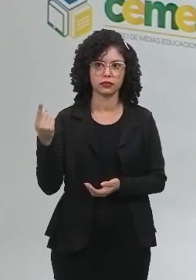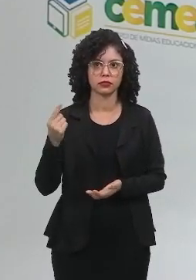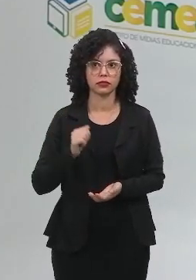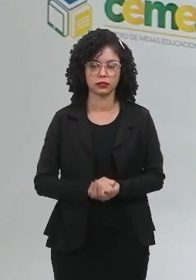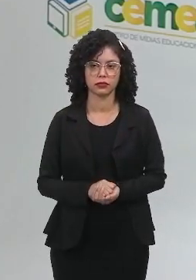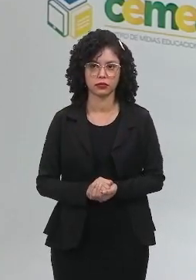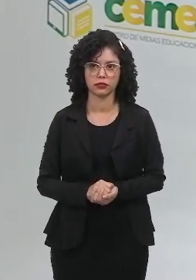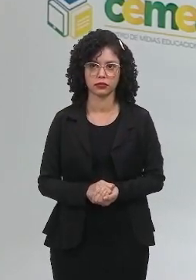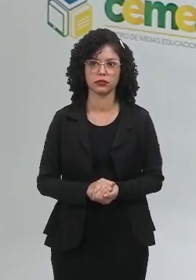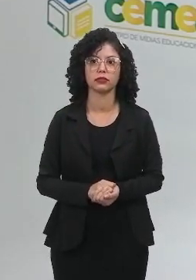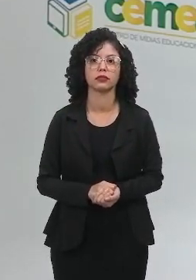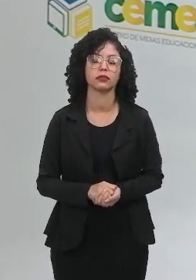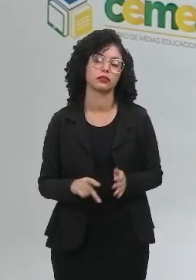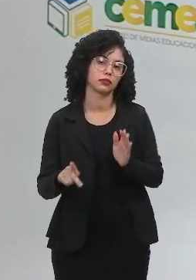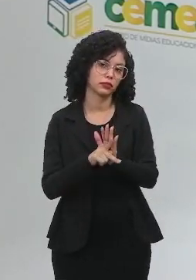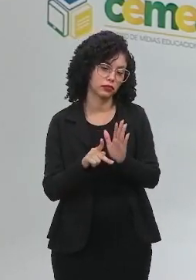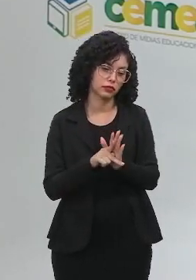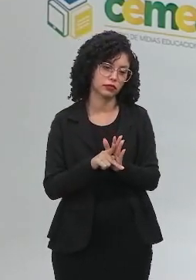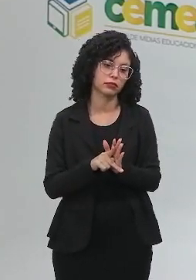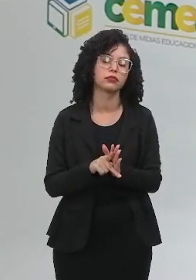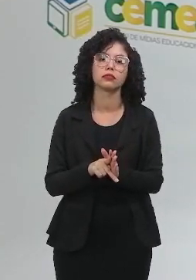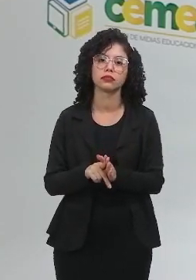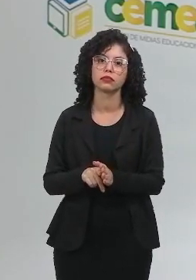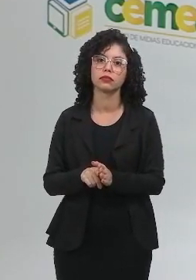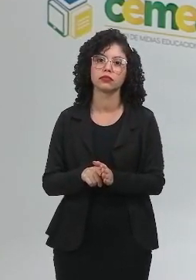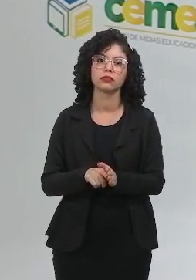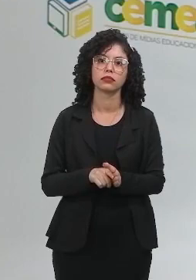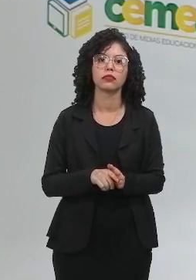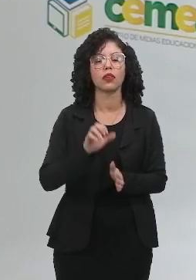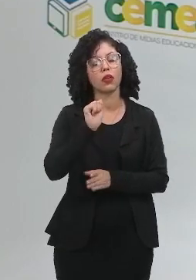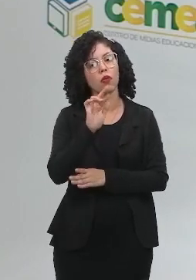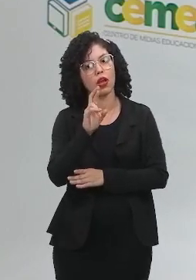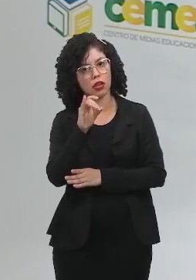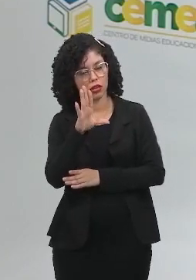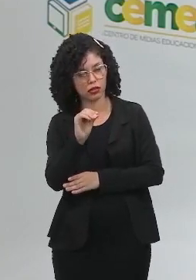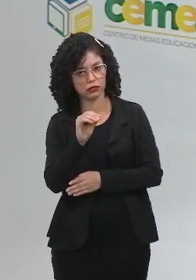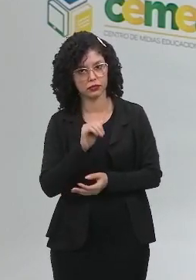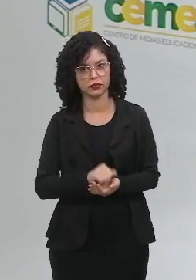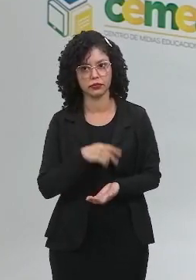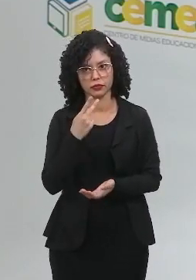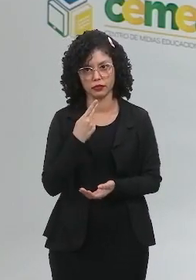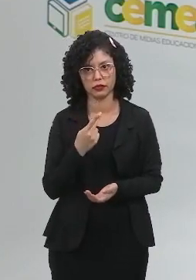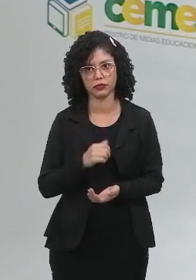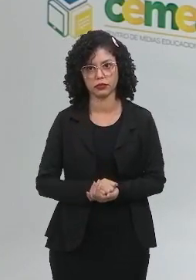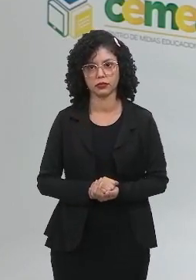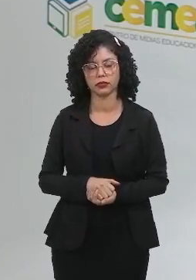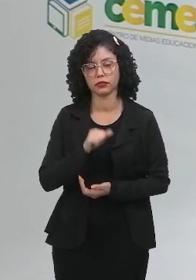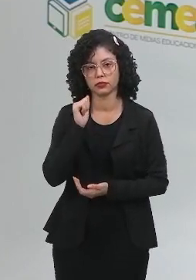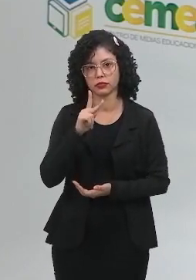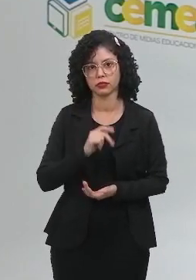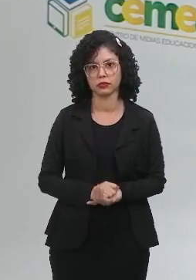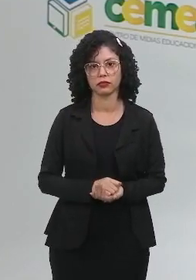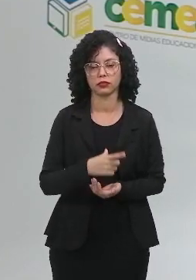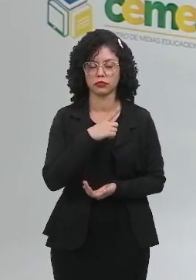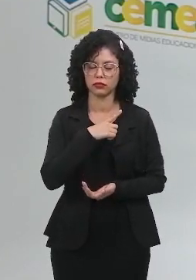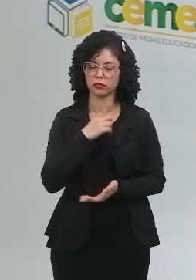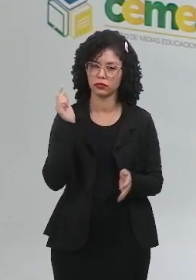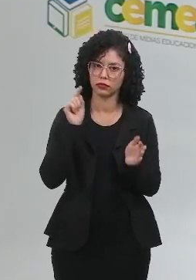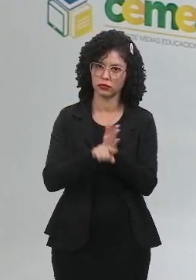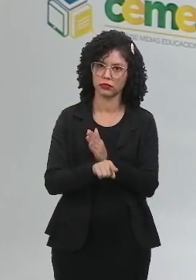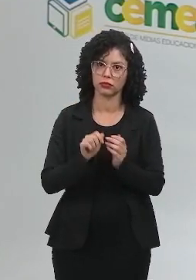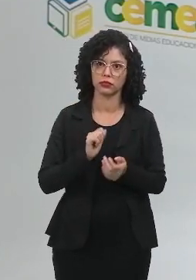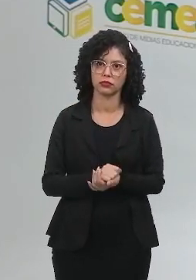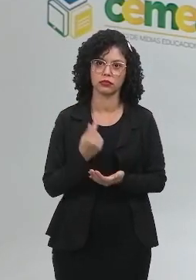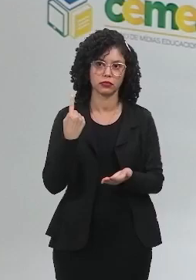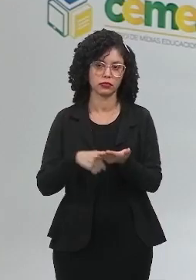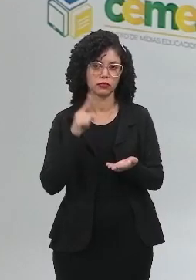a lavoura né a ferramenta da lavoura que seria o arado essa palavra que ela pronuncia correto Então temos aí uma questão